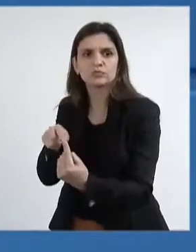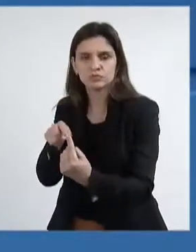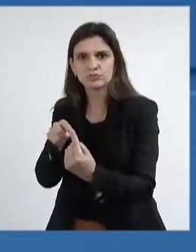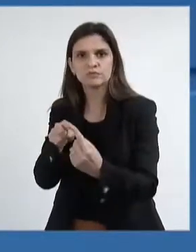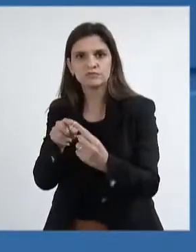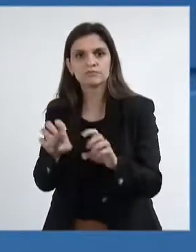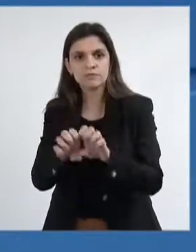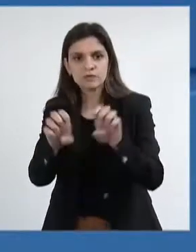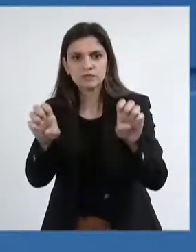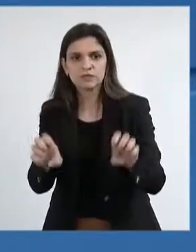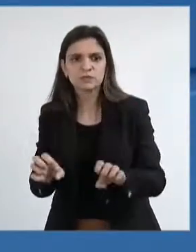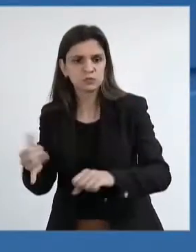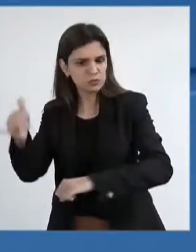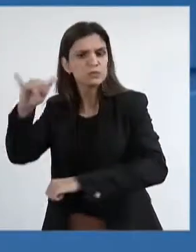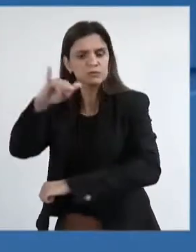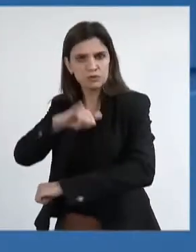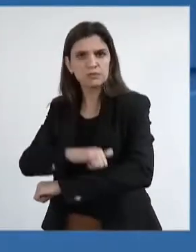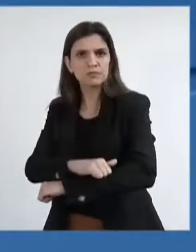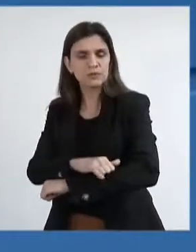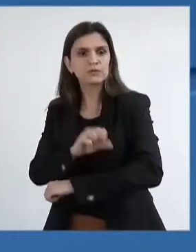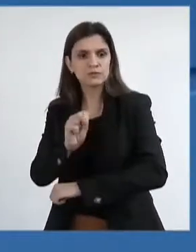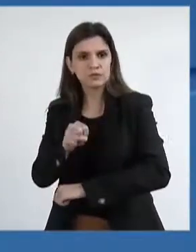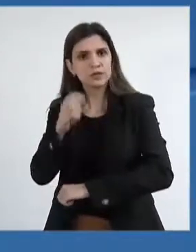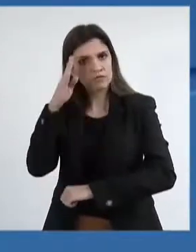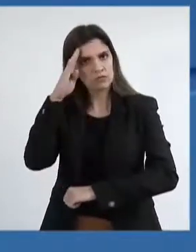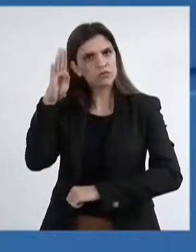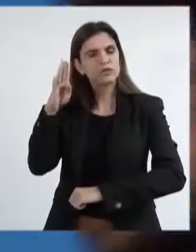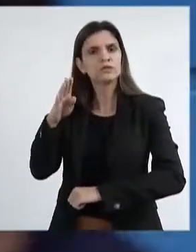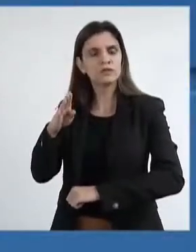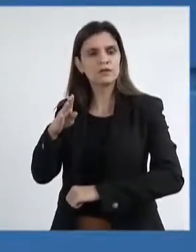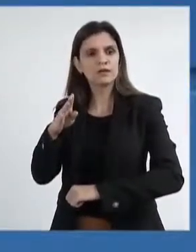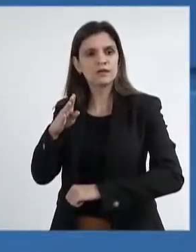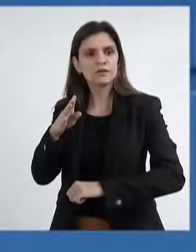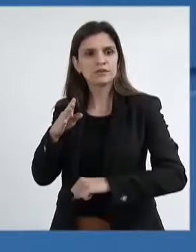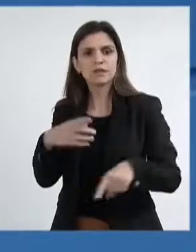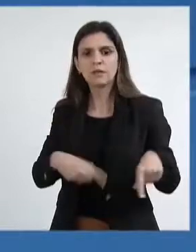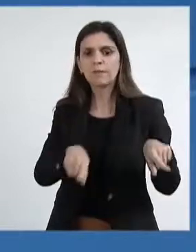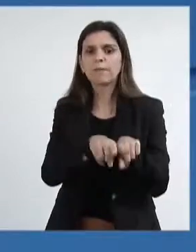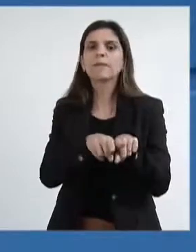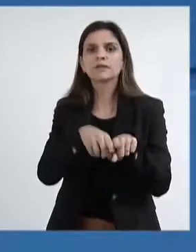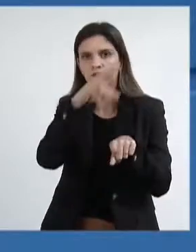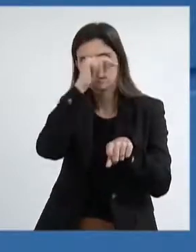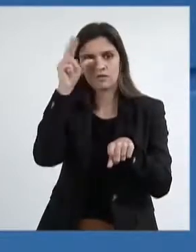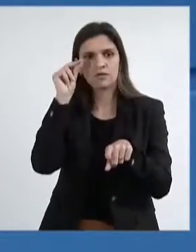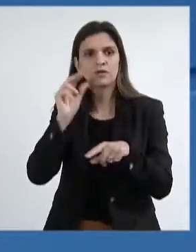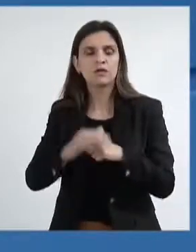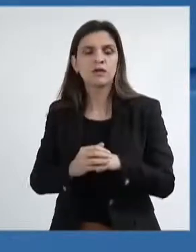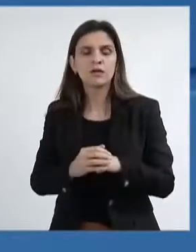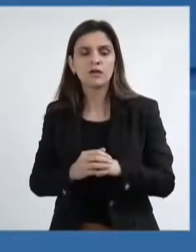aeroporto, que vai ser tocada pelo Exército Brasileiro. E, como bem disse Vossa Excelência,